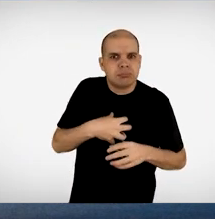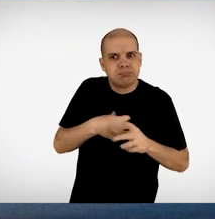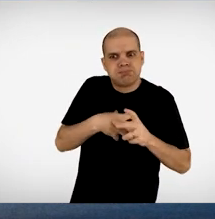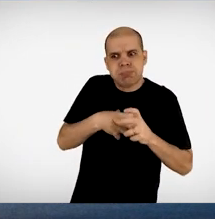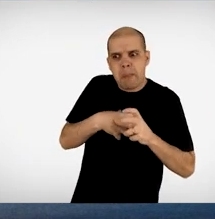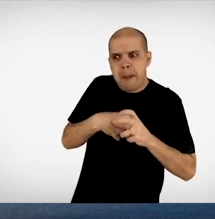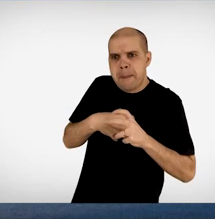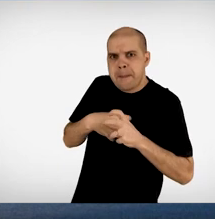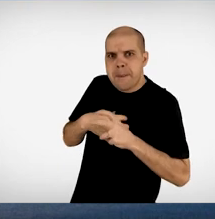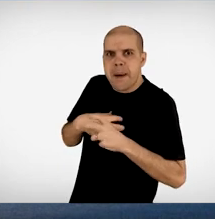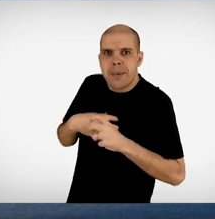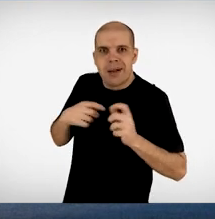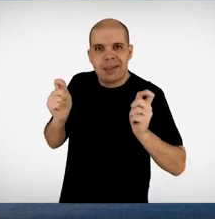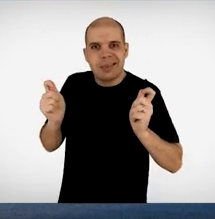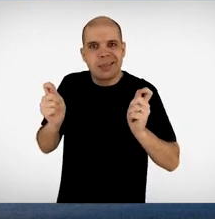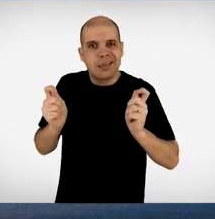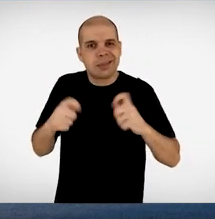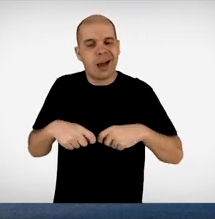forma muito